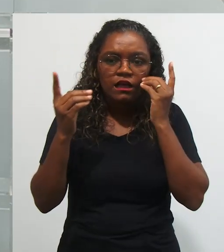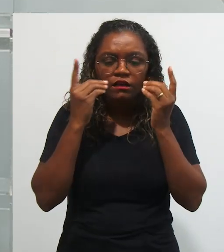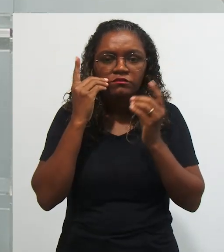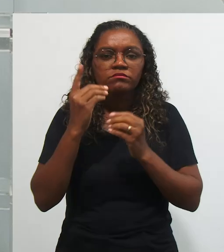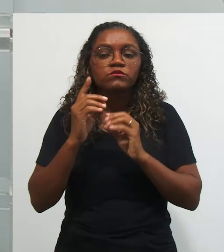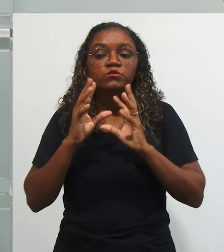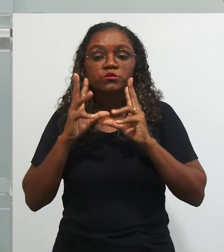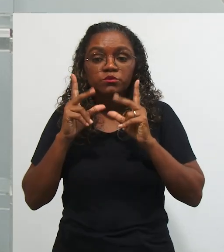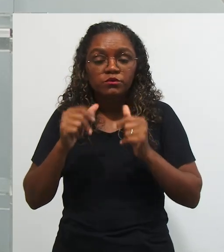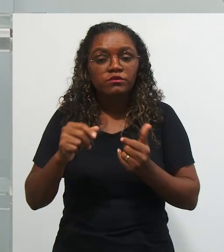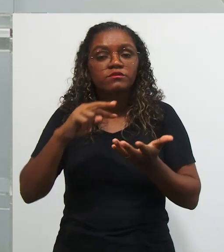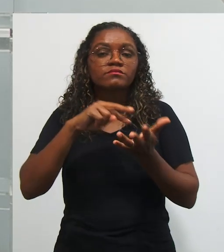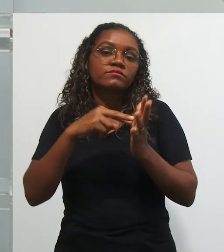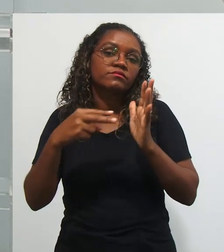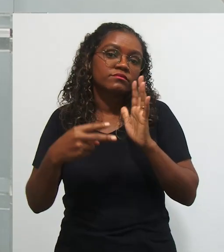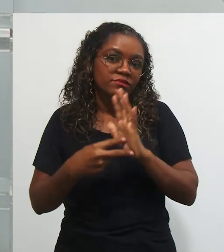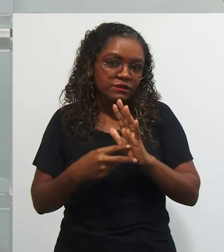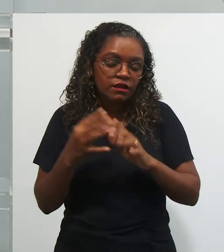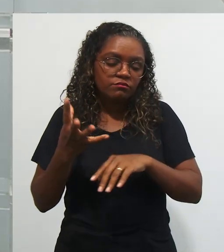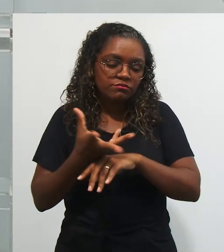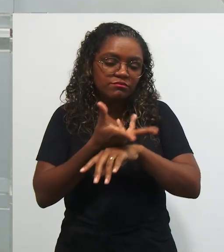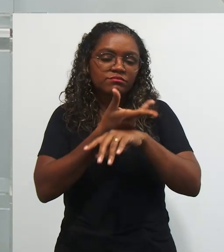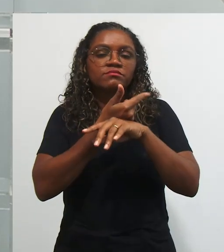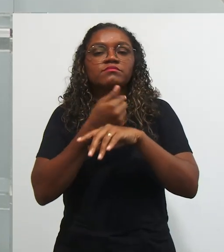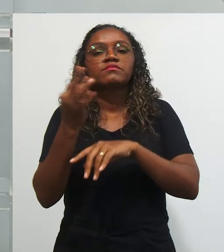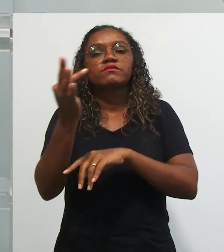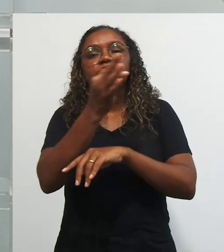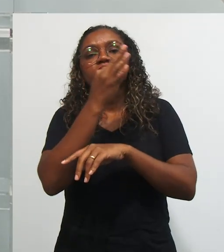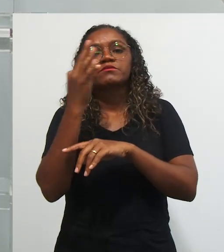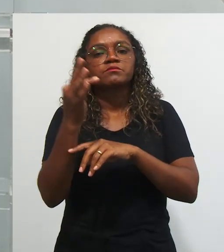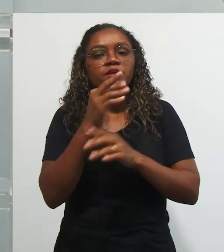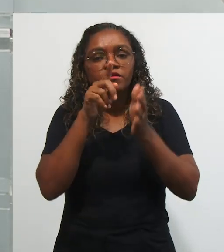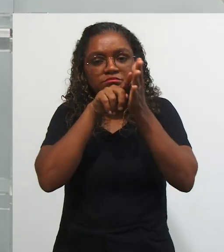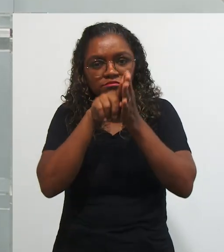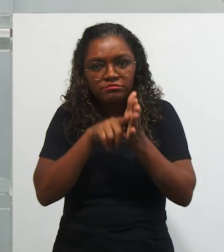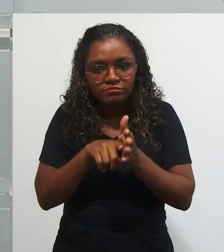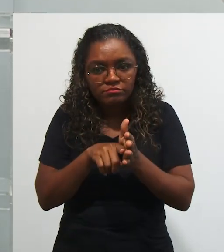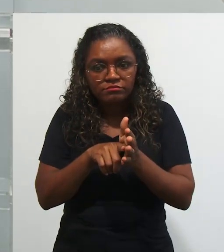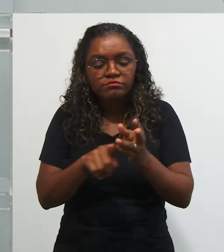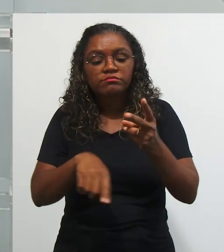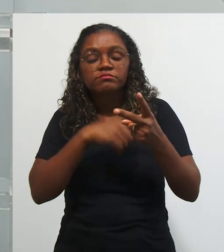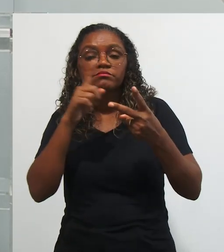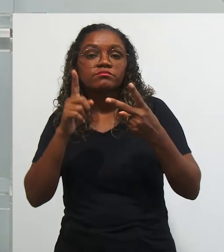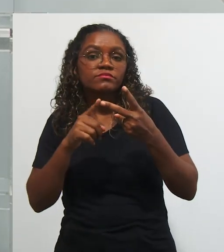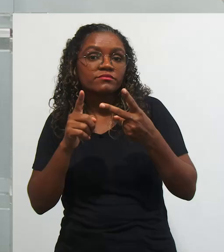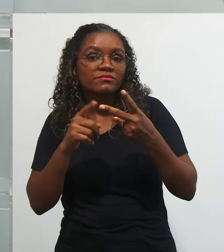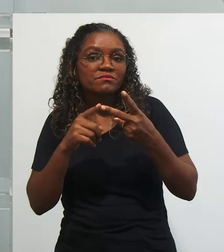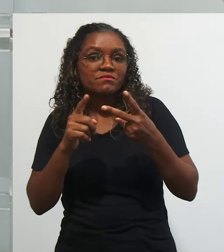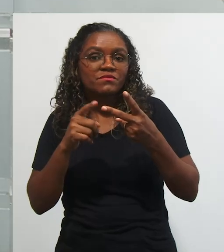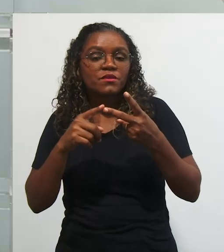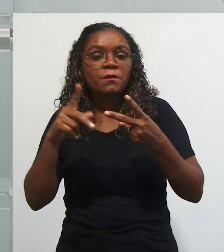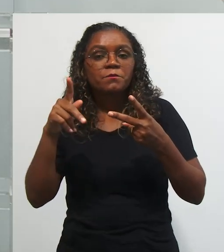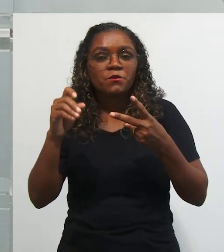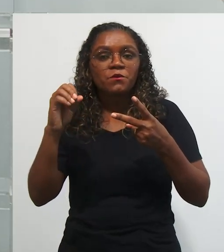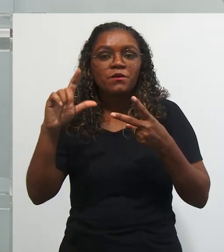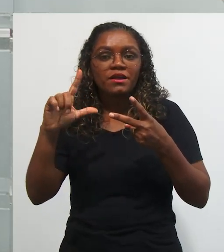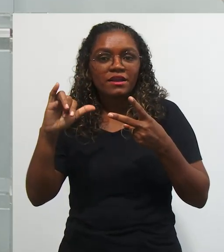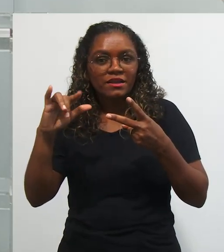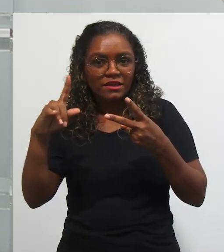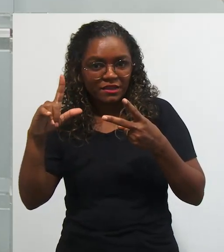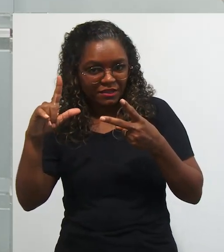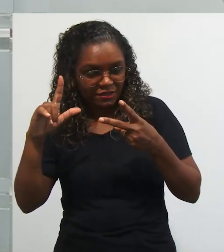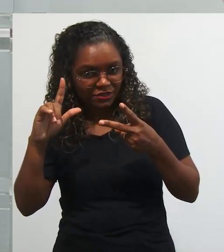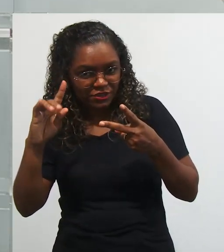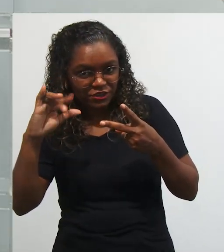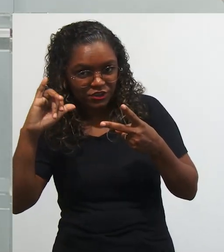isso é a qualidade formal de uma pesquisa. E a qualidade política é o que o Paulinho já vem falando com a